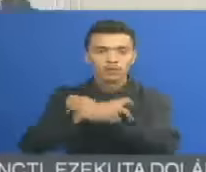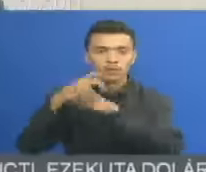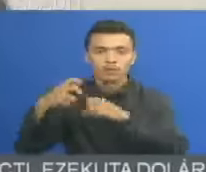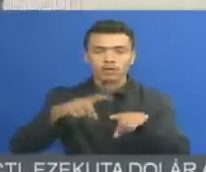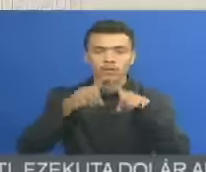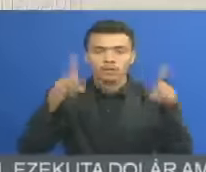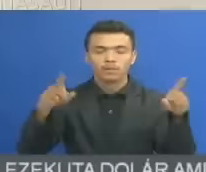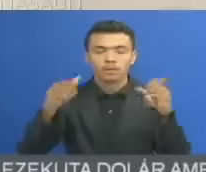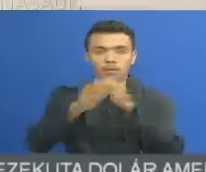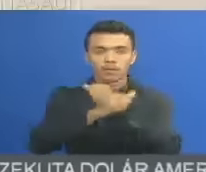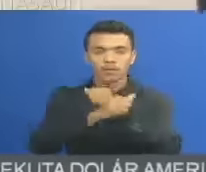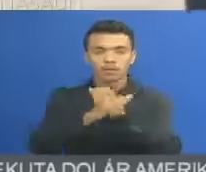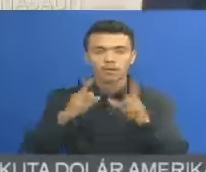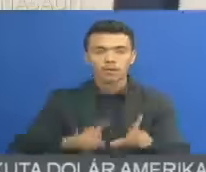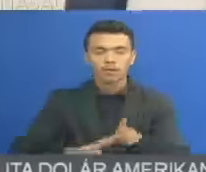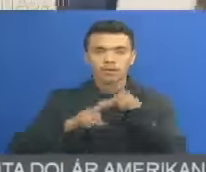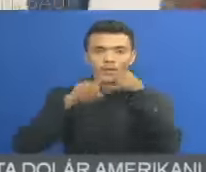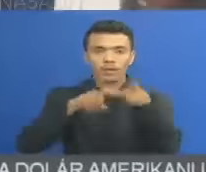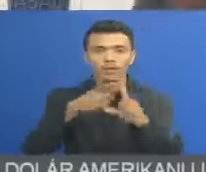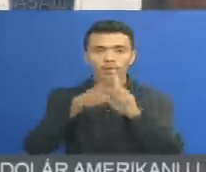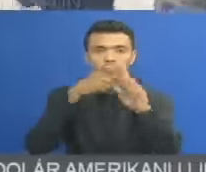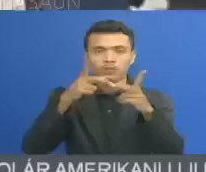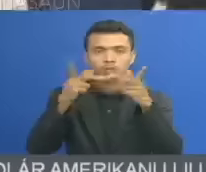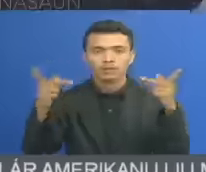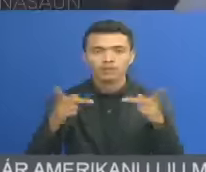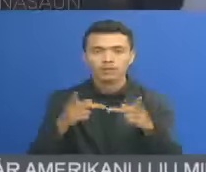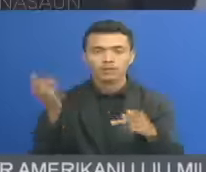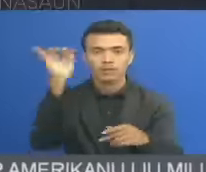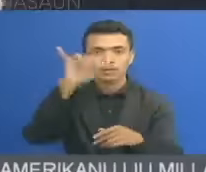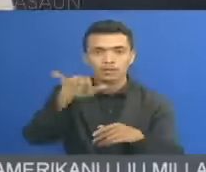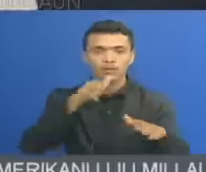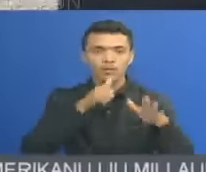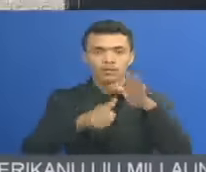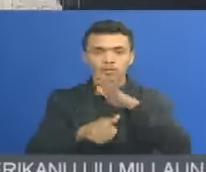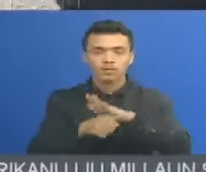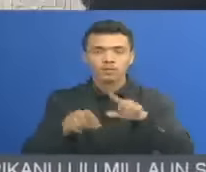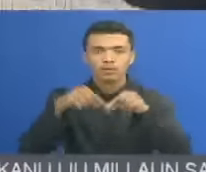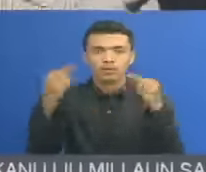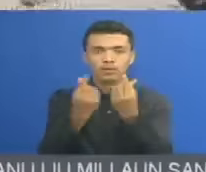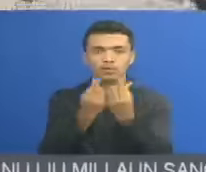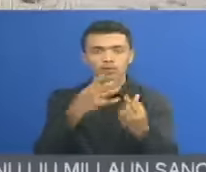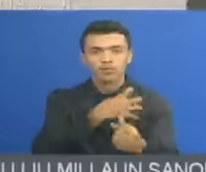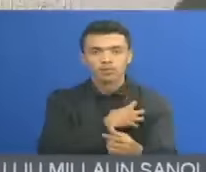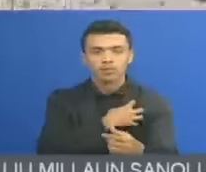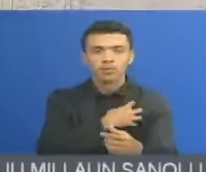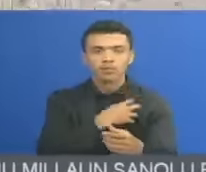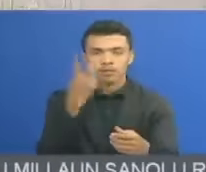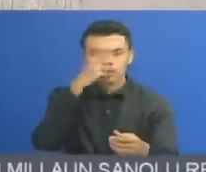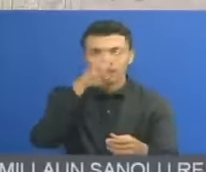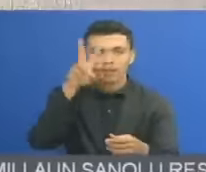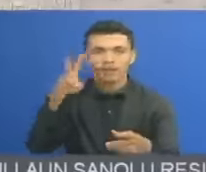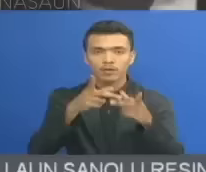bem autor Hirak ne consegue ralar se as russas fatiqueiras de bem sira subarba. Equipa Serviço Secreta Mons consegue